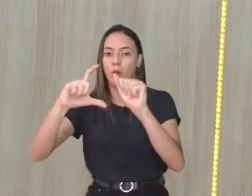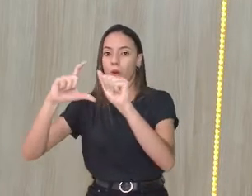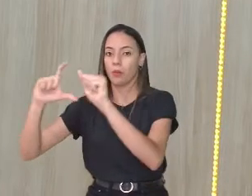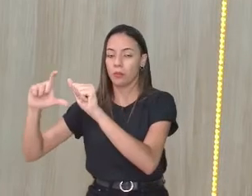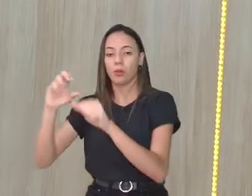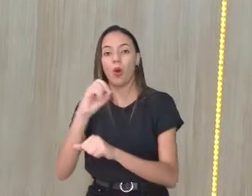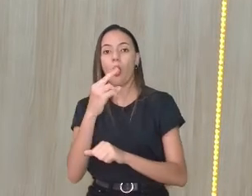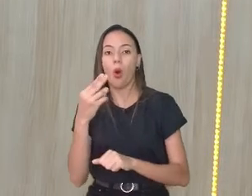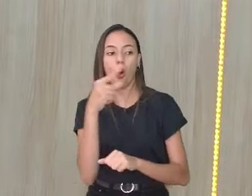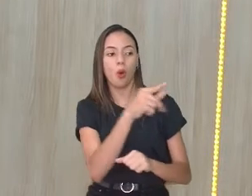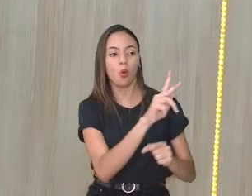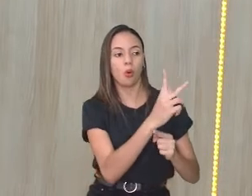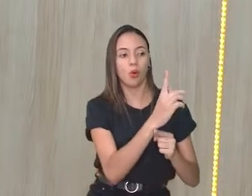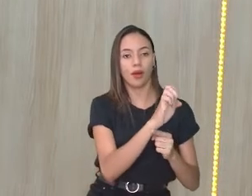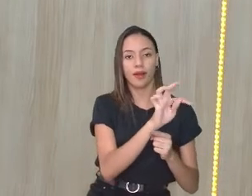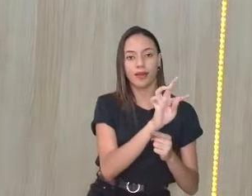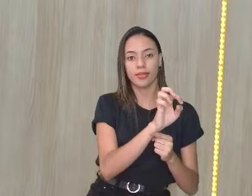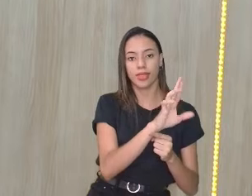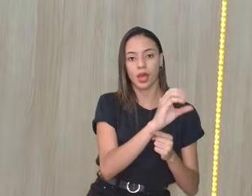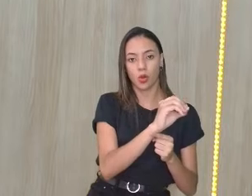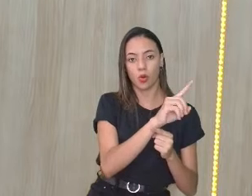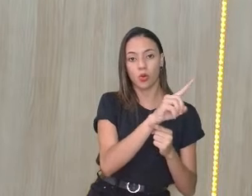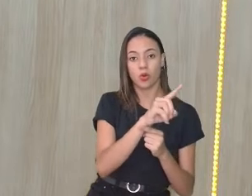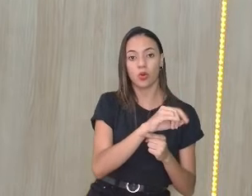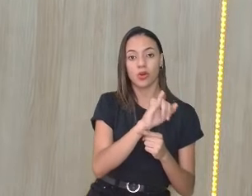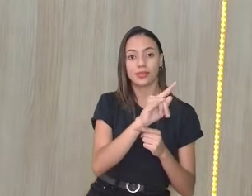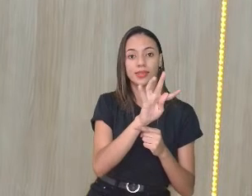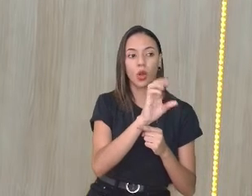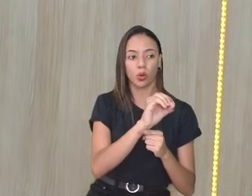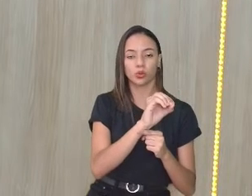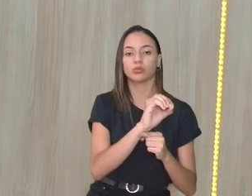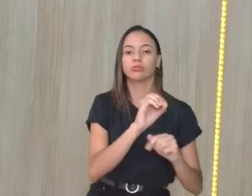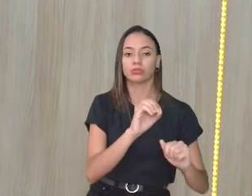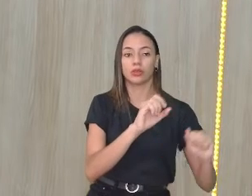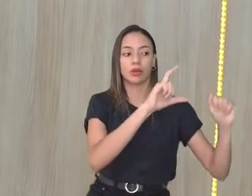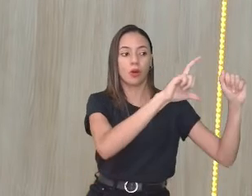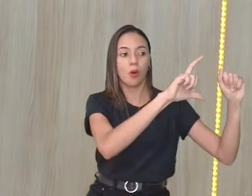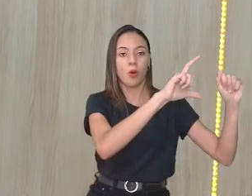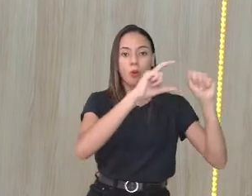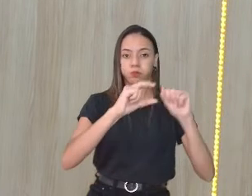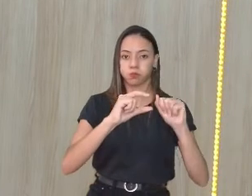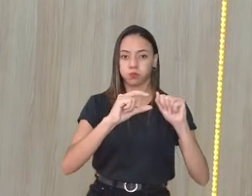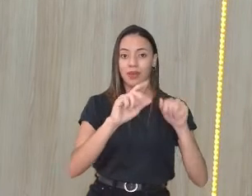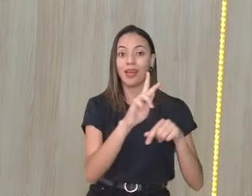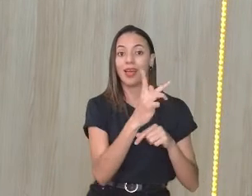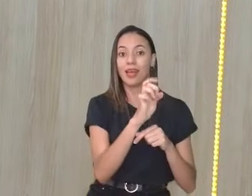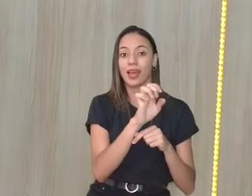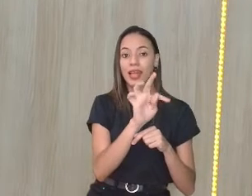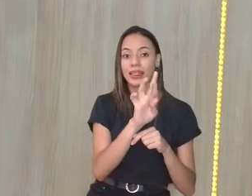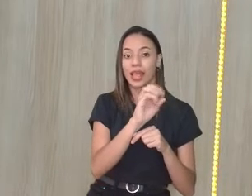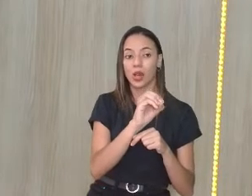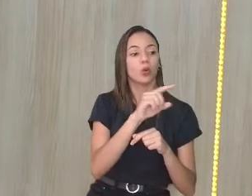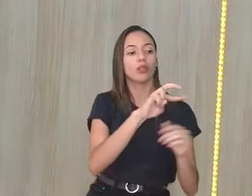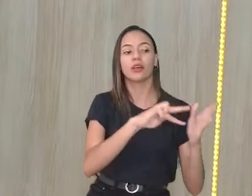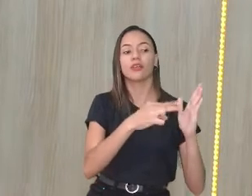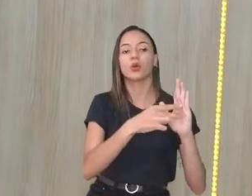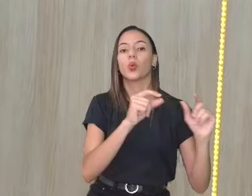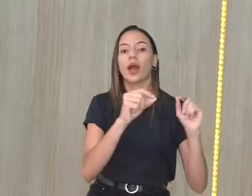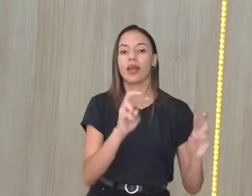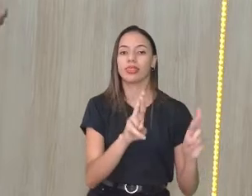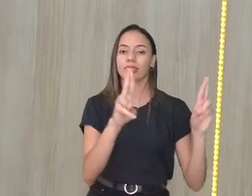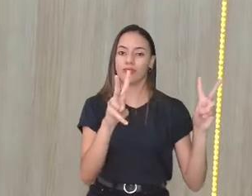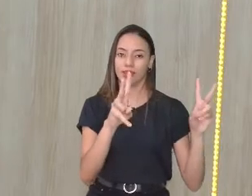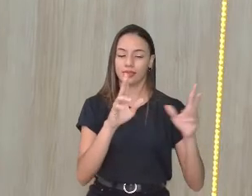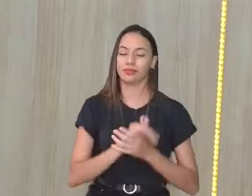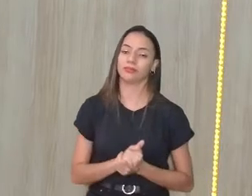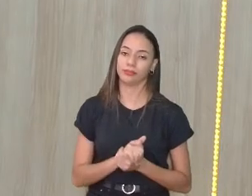heterozigoto. Mas aí vai vir azão, azinho, né? O heterozigoto. Hétero de Diferente. Diferente, exatamente.